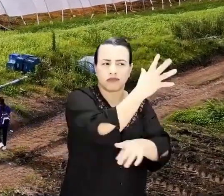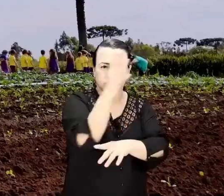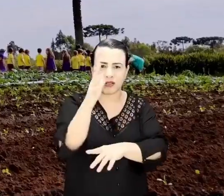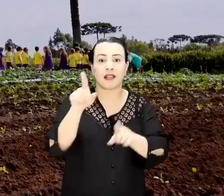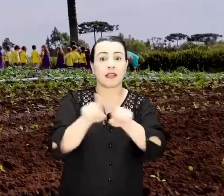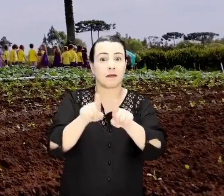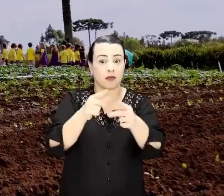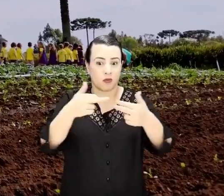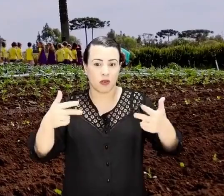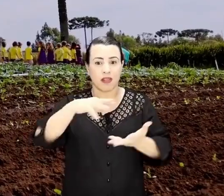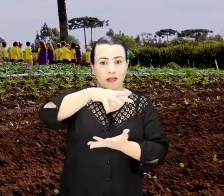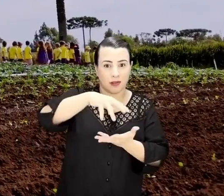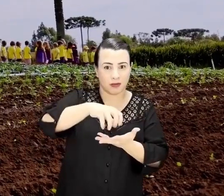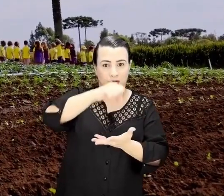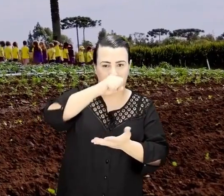sustentáveis.